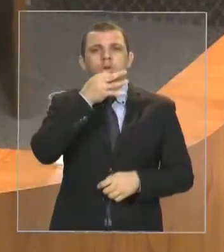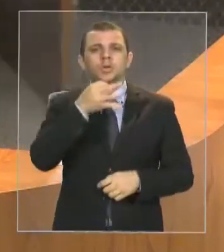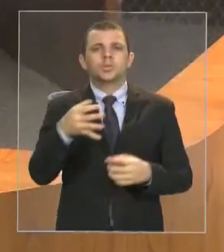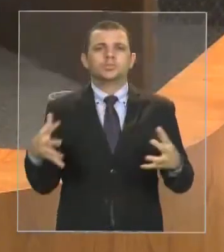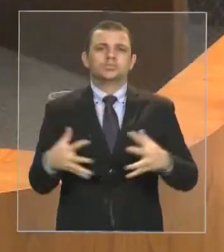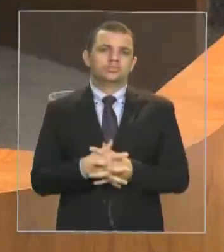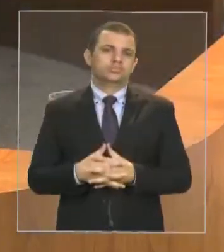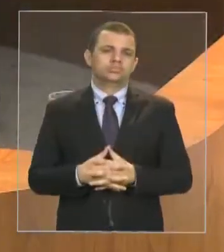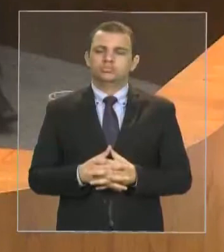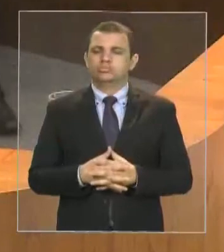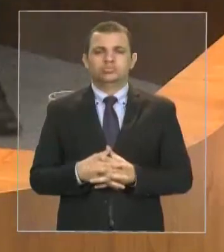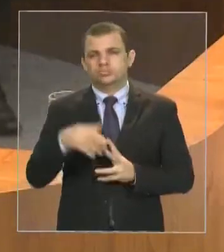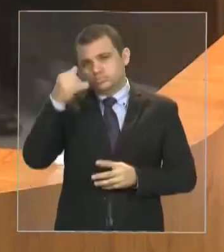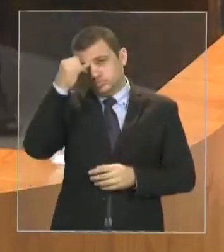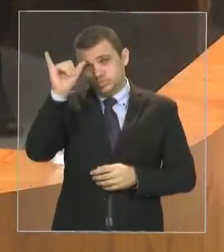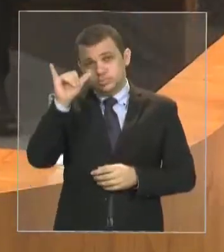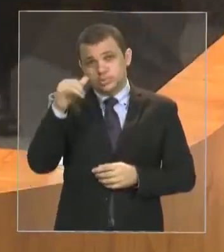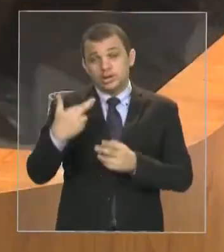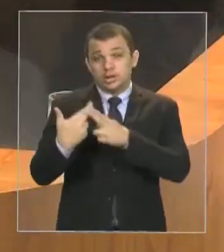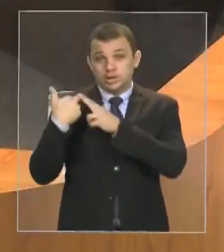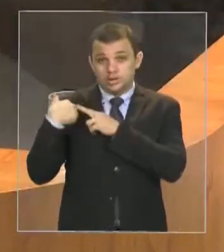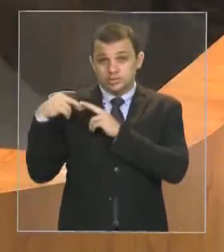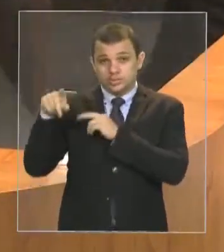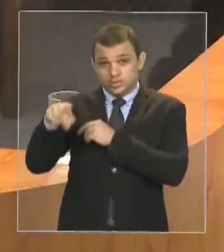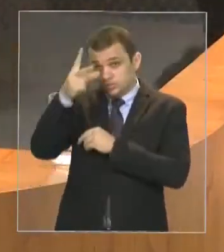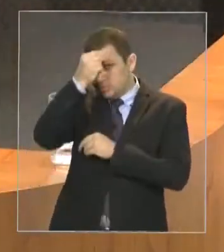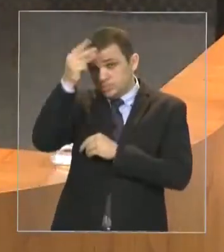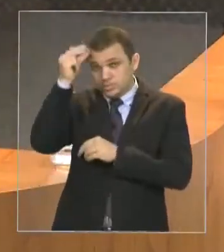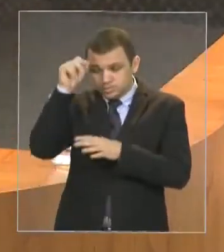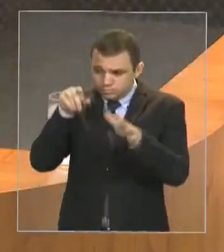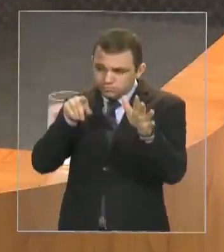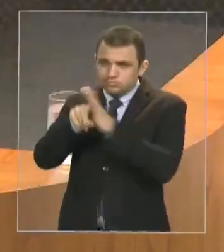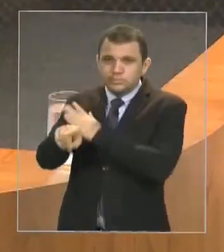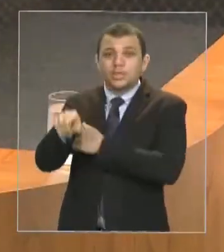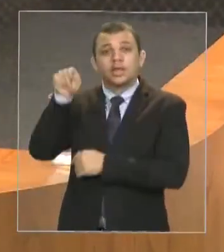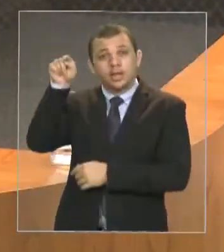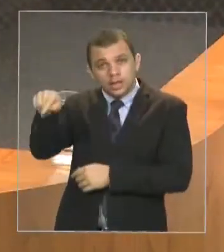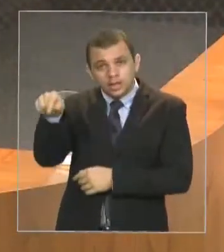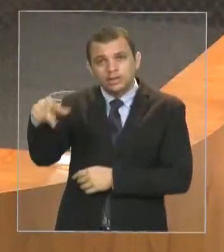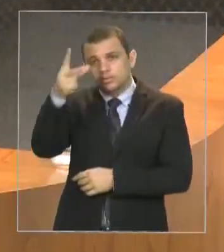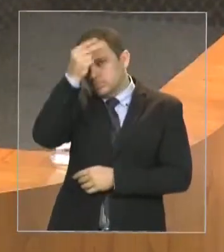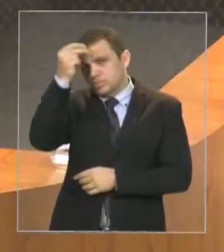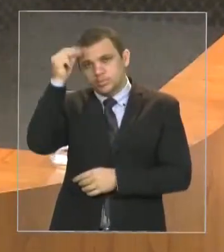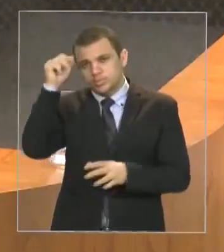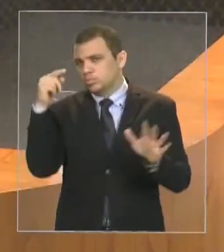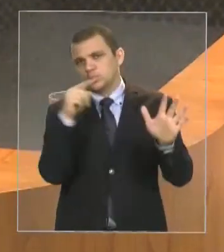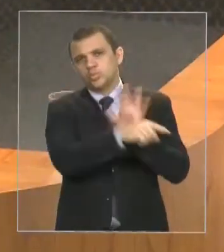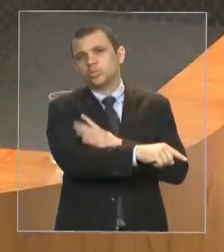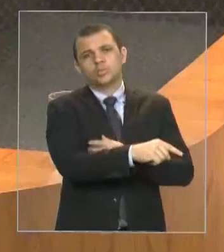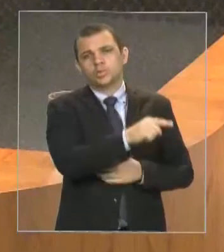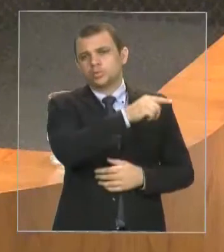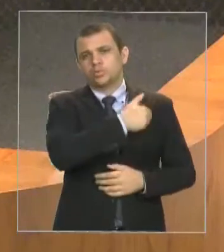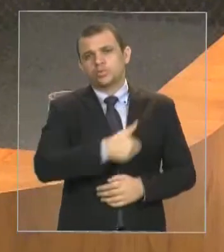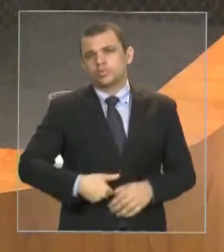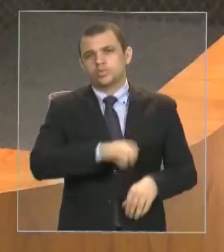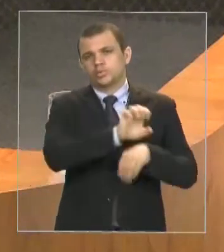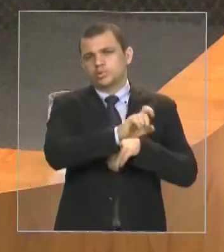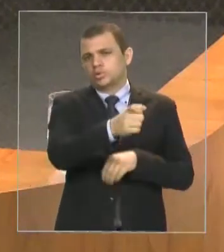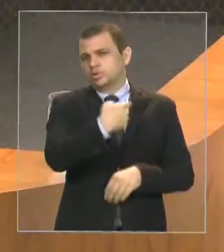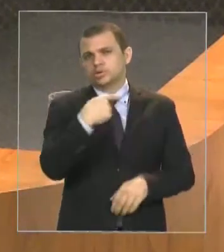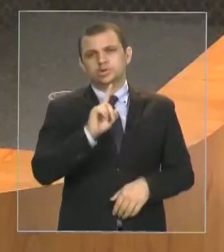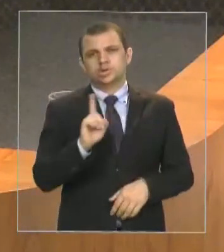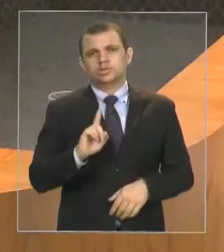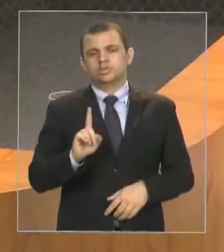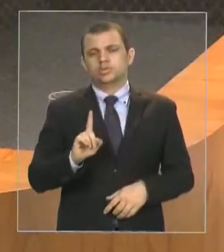que é de responsabilidade da prefeitura deve ser cobrado, mas cobrado à prefeitura, não ao governo do Estado. Até porque essas